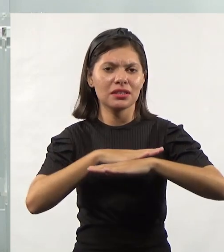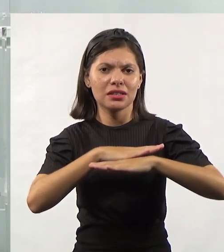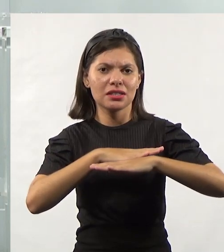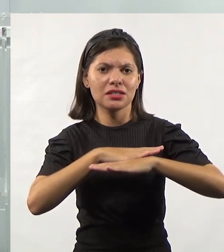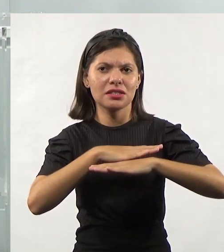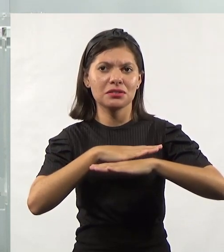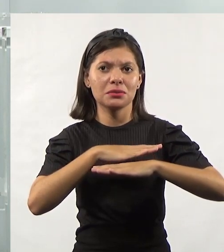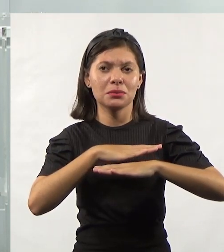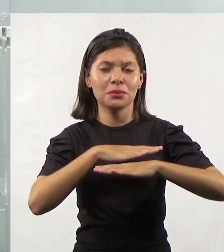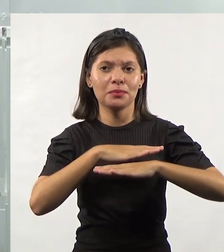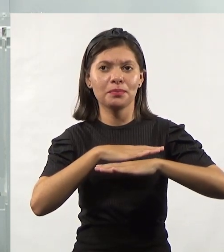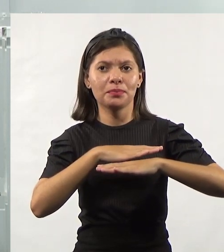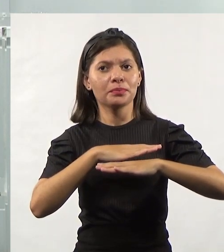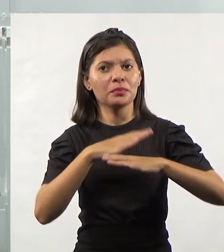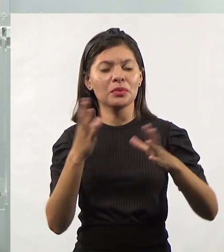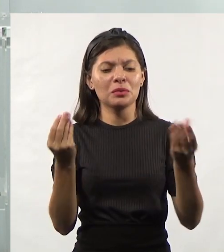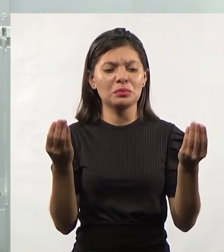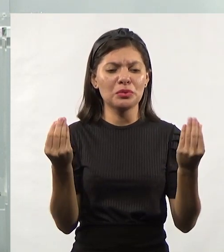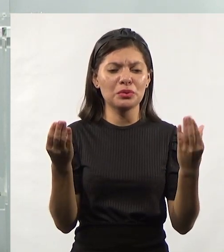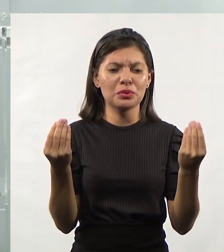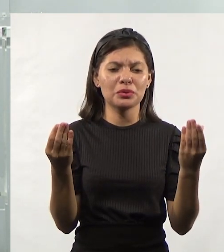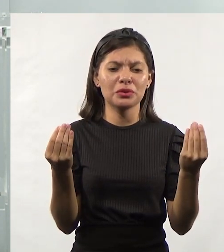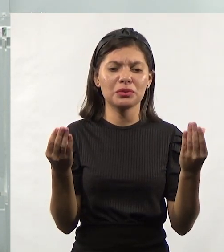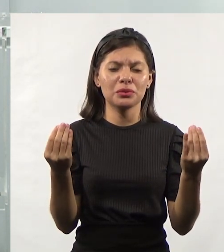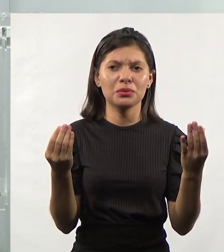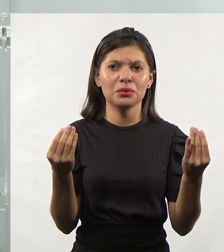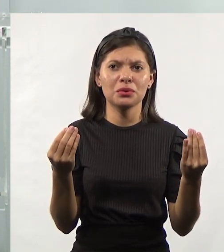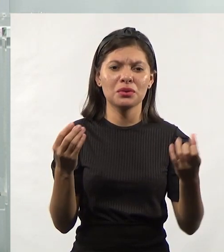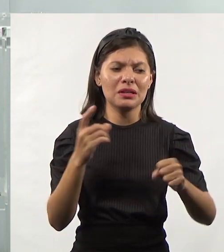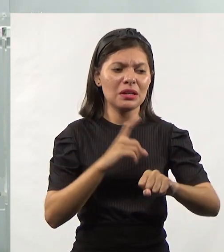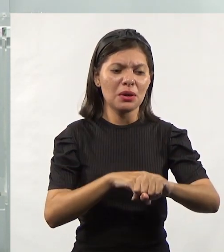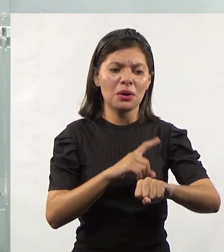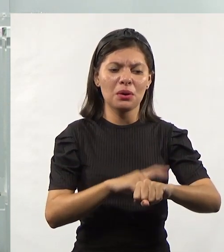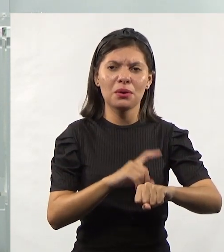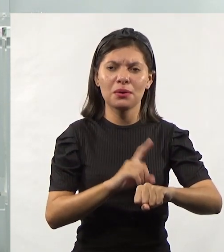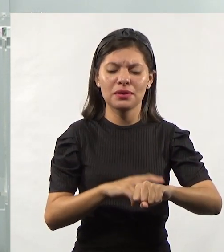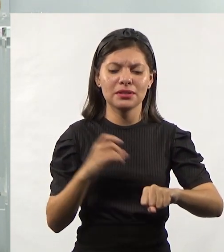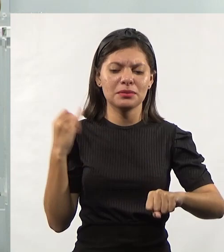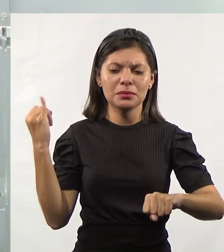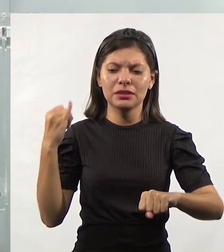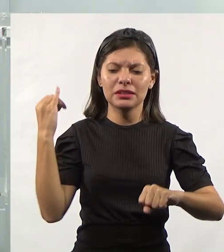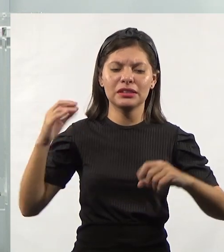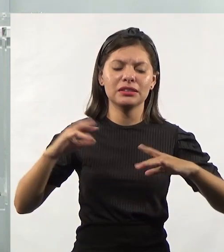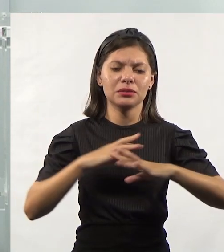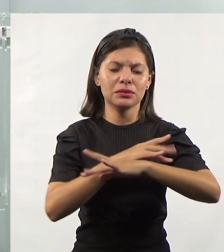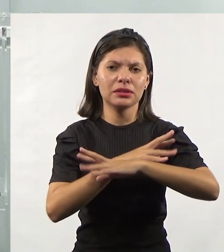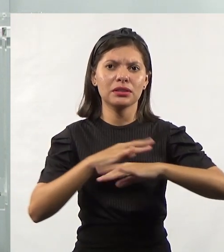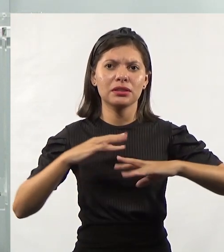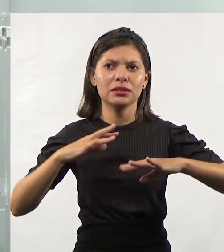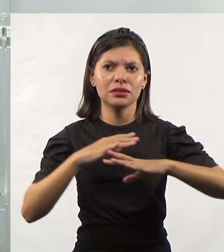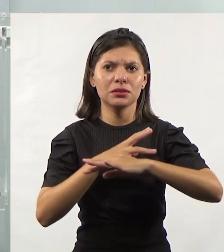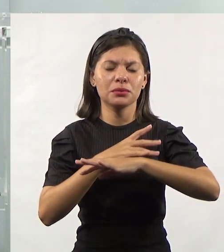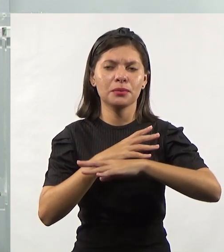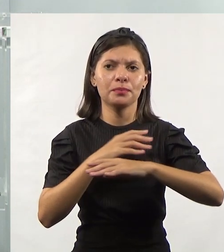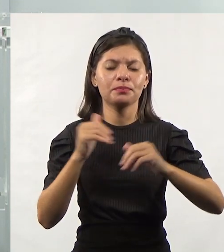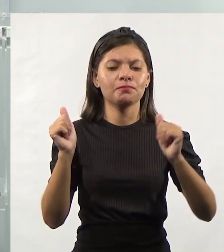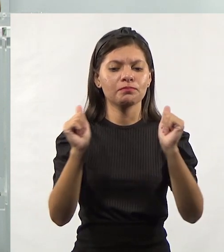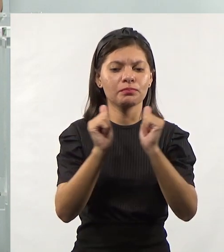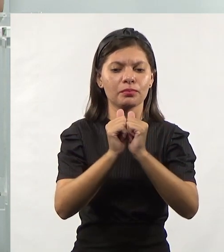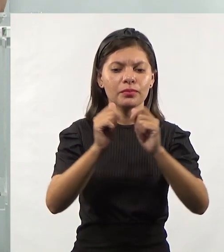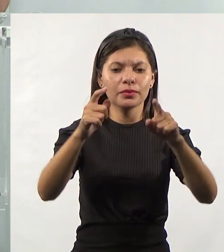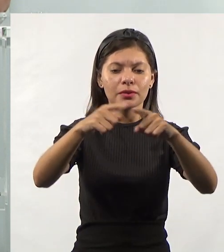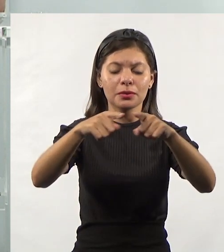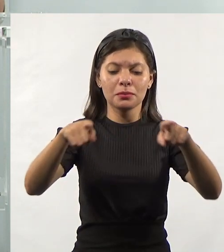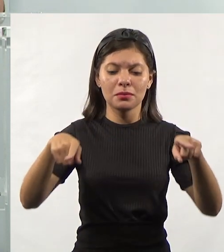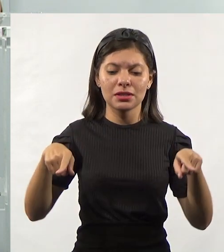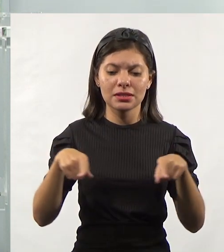às vezes, no trânsito, um trânsito terrível que te consome várias horas importantes do teu dia para